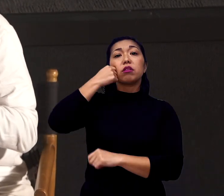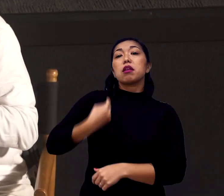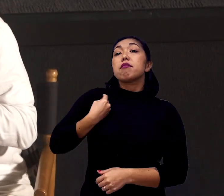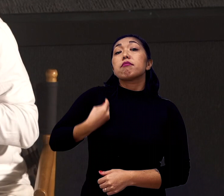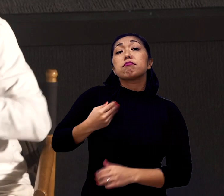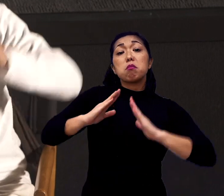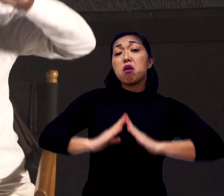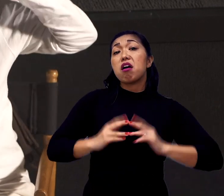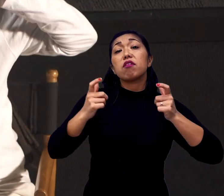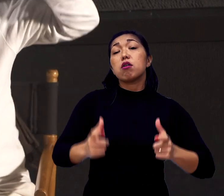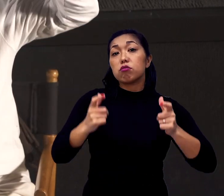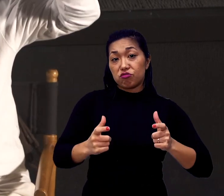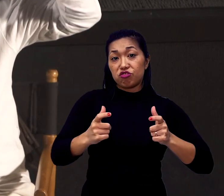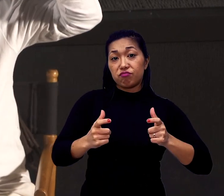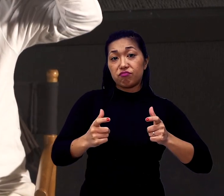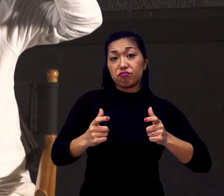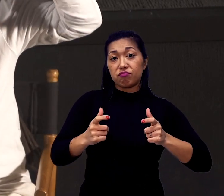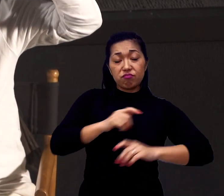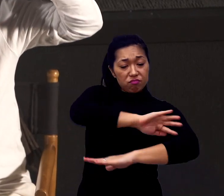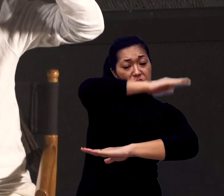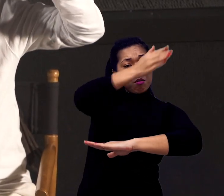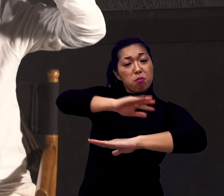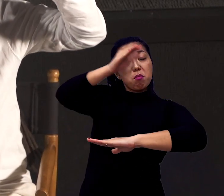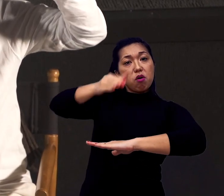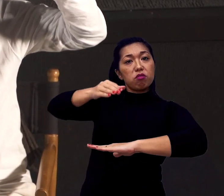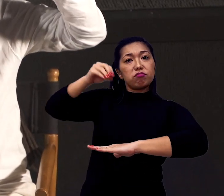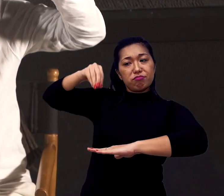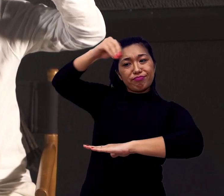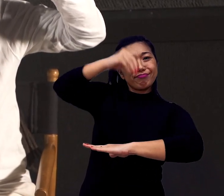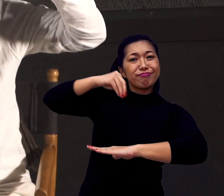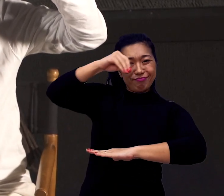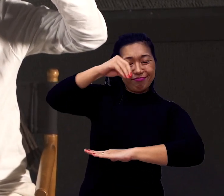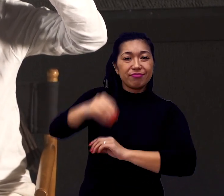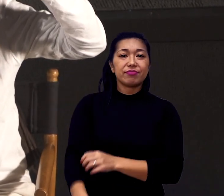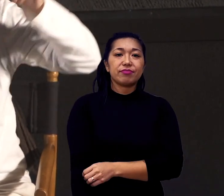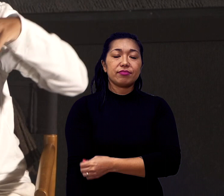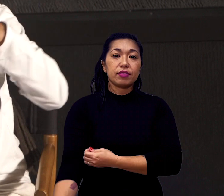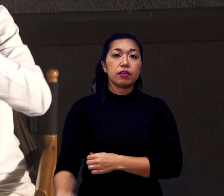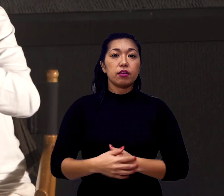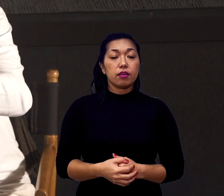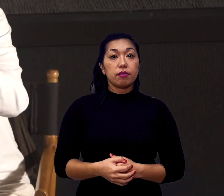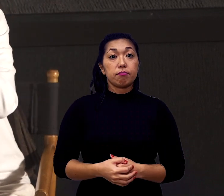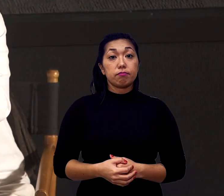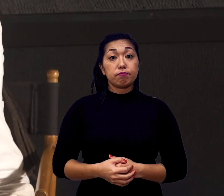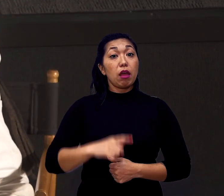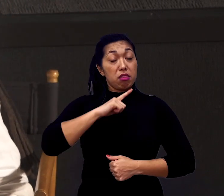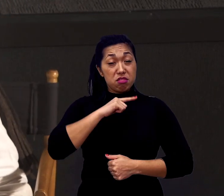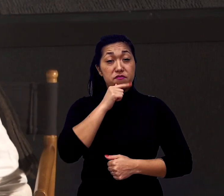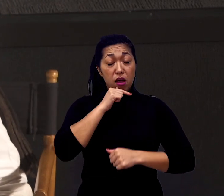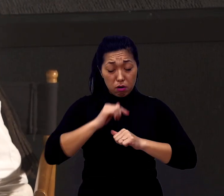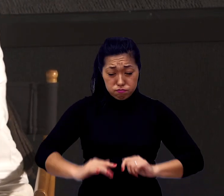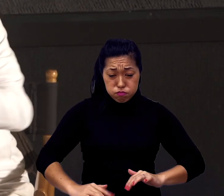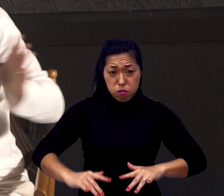negra vivia onde? Nas partes altas, nos morros, nessa região. Quando teve